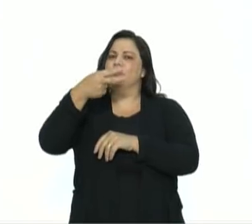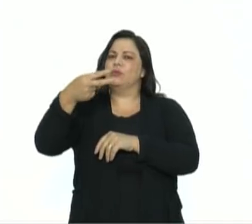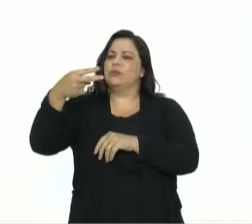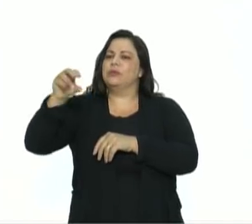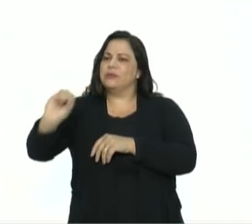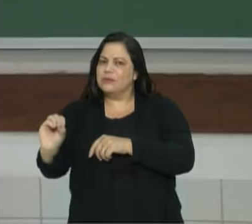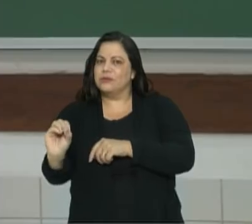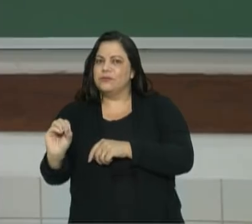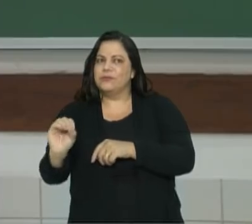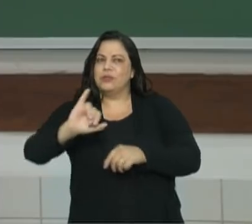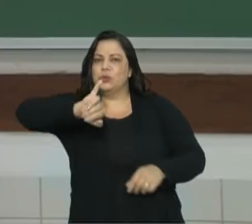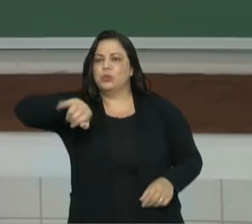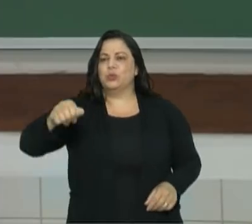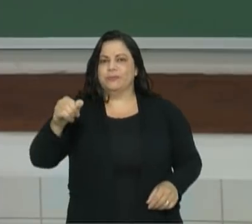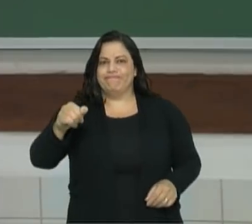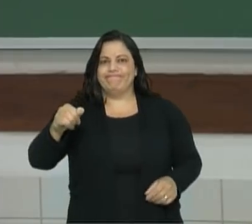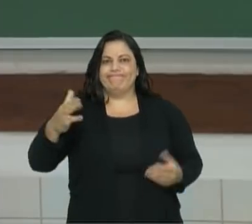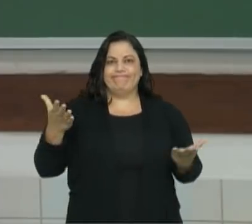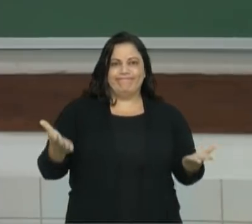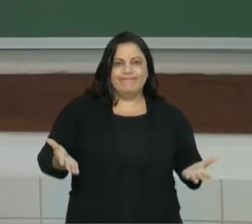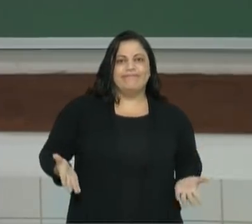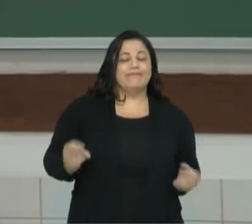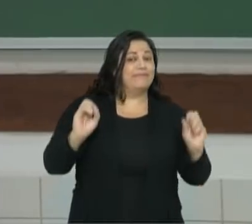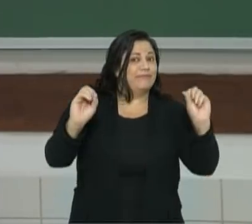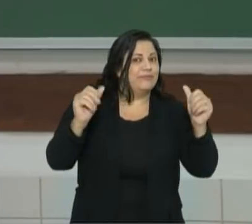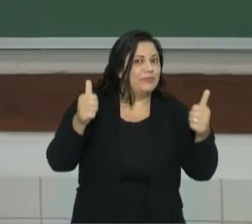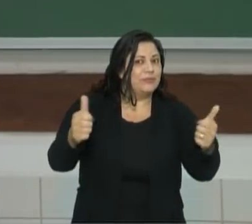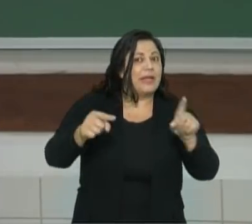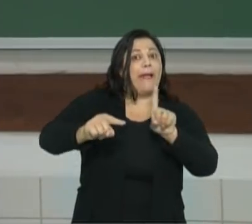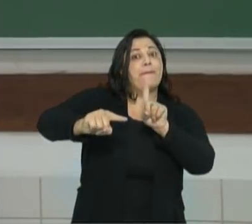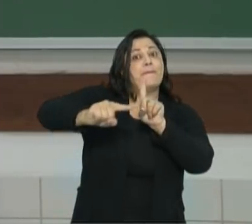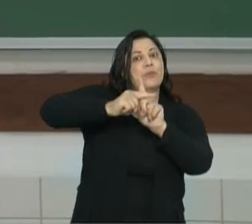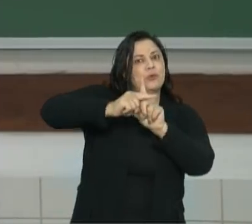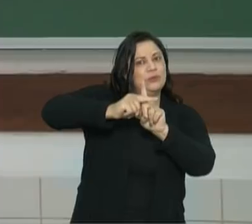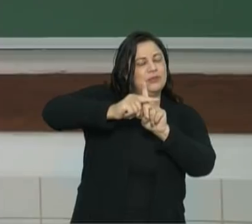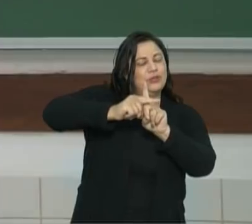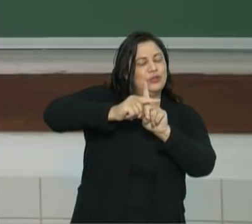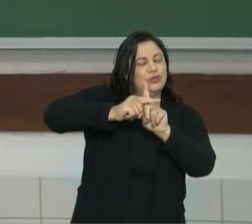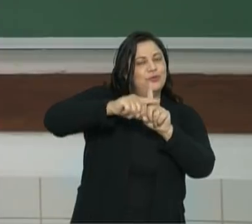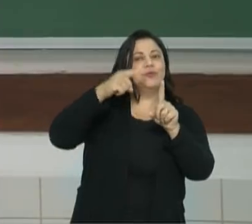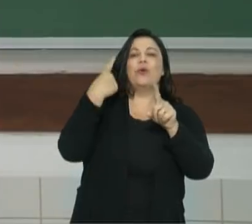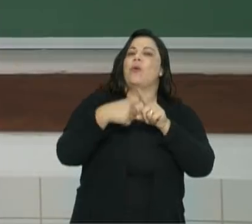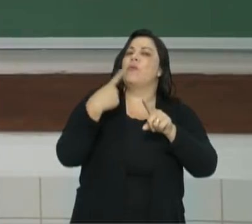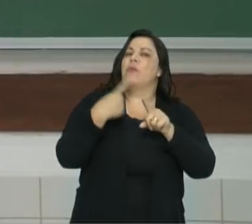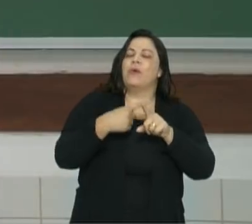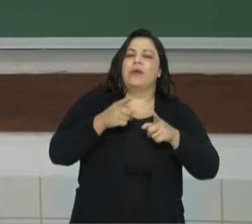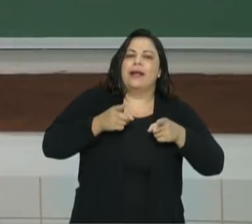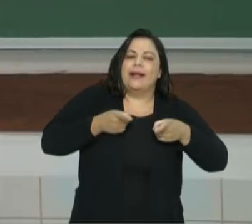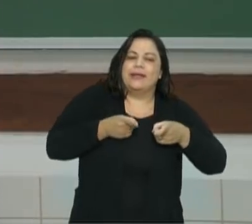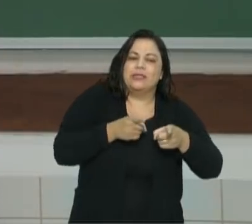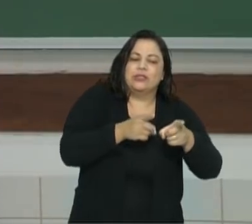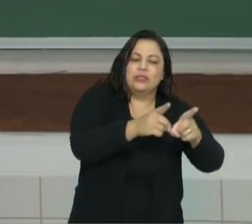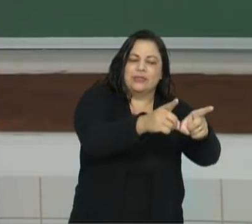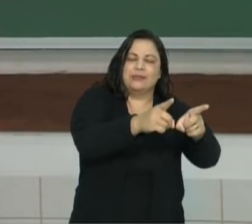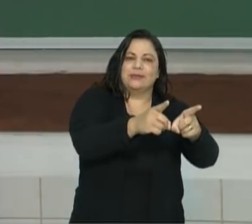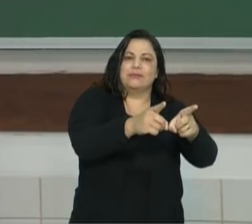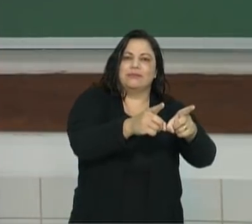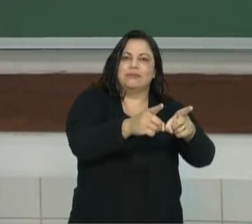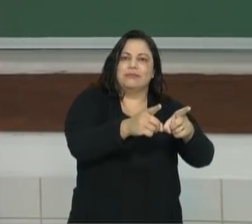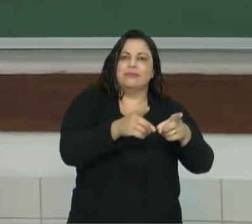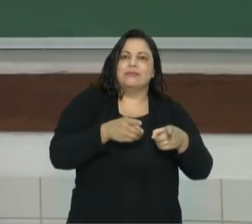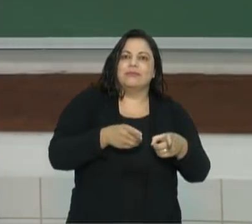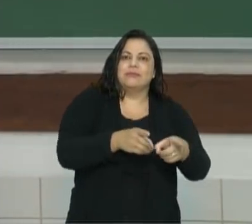5.220 joules, ok? Positivo por quê? Porque está a favor do